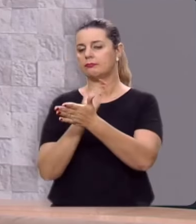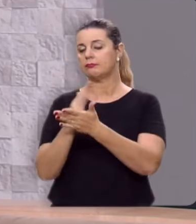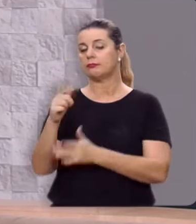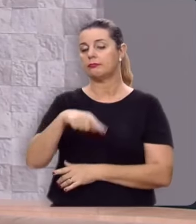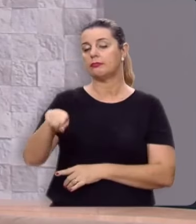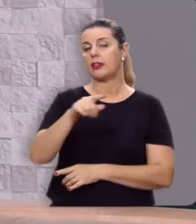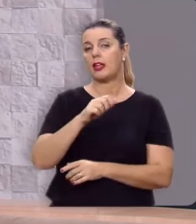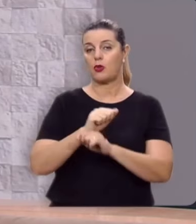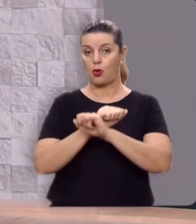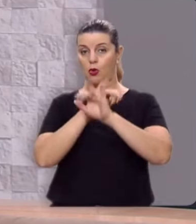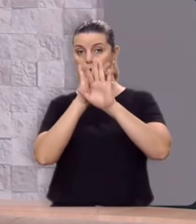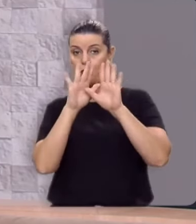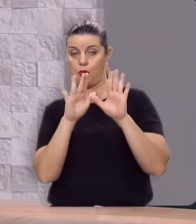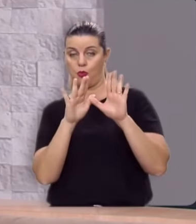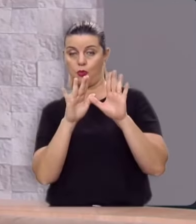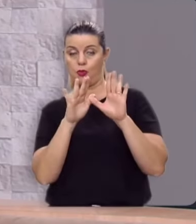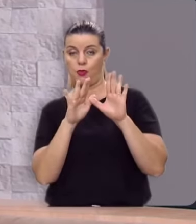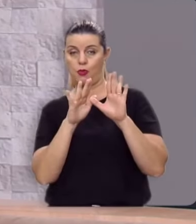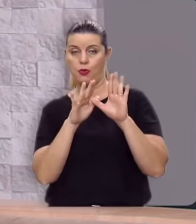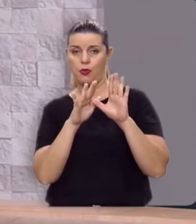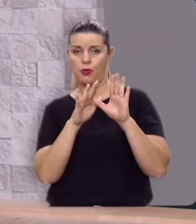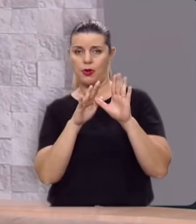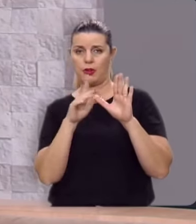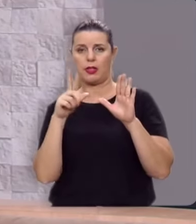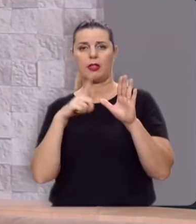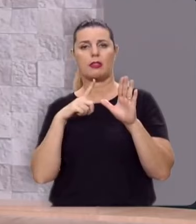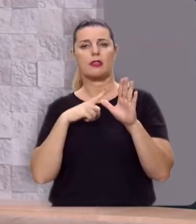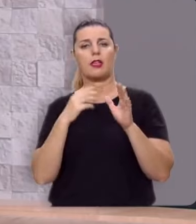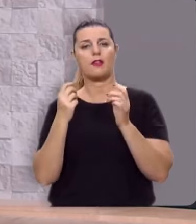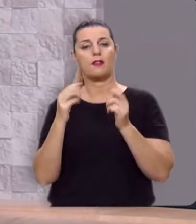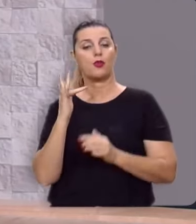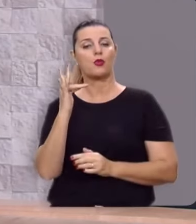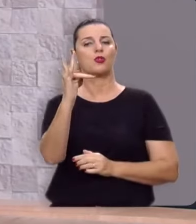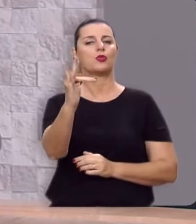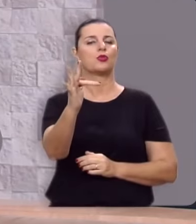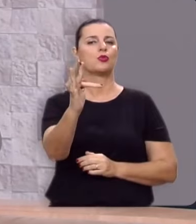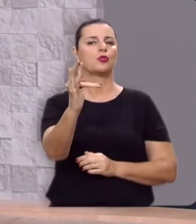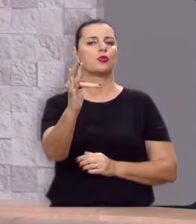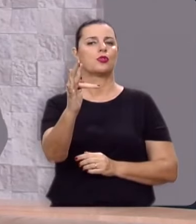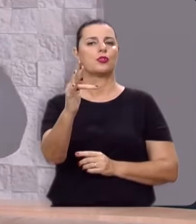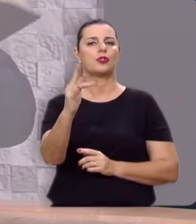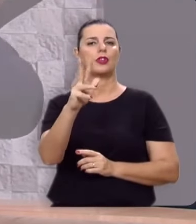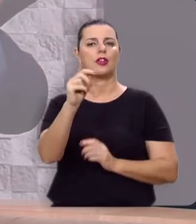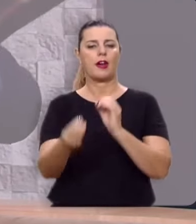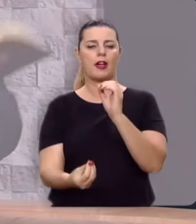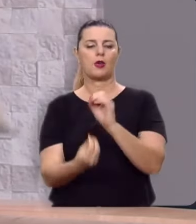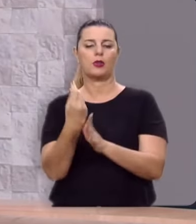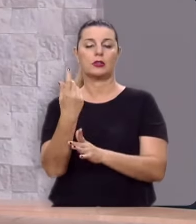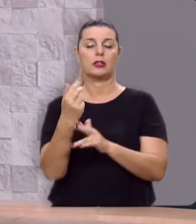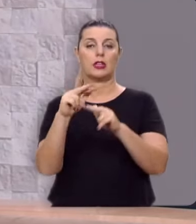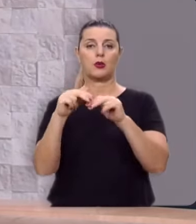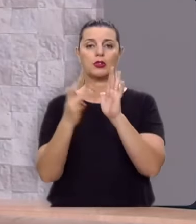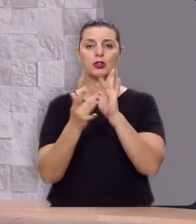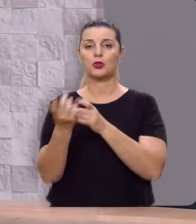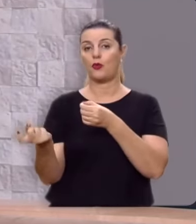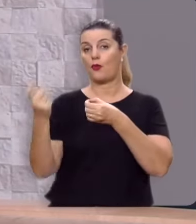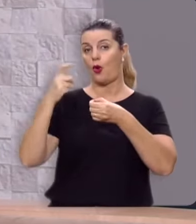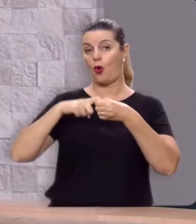Muito embora a glorificação há de ser um fato futuro, que se dará na segunda vinda de